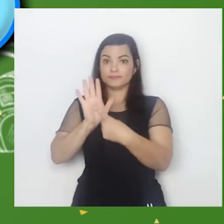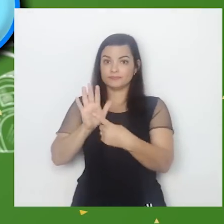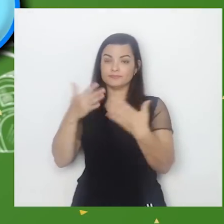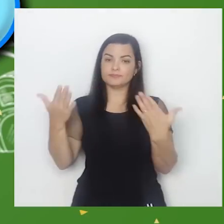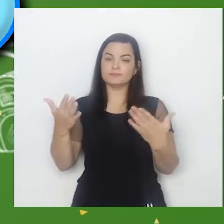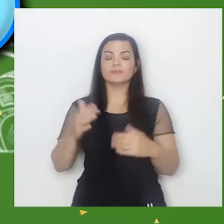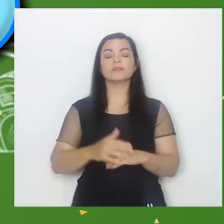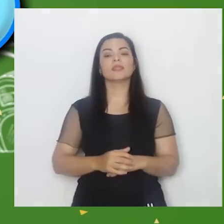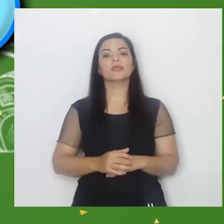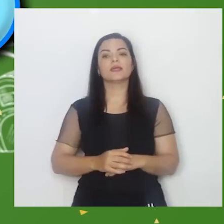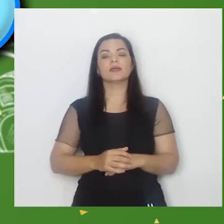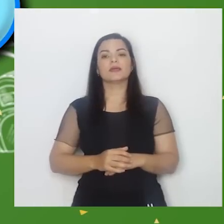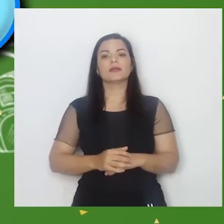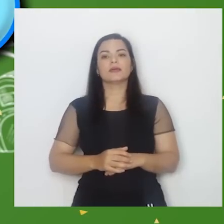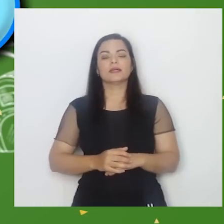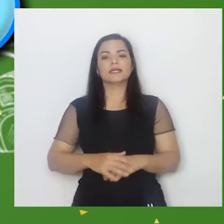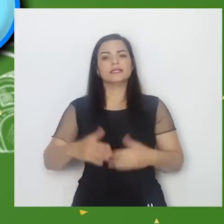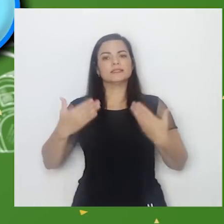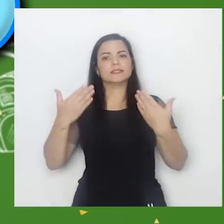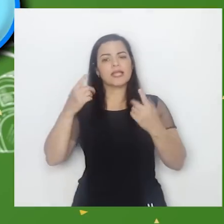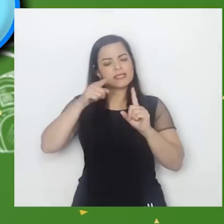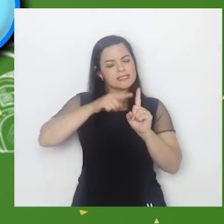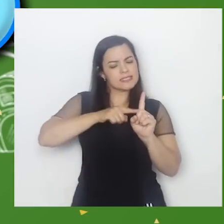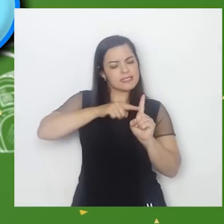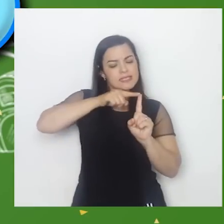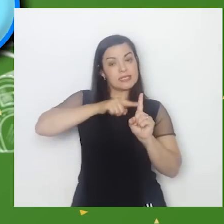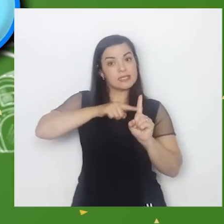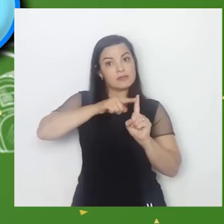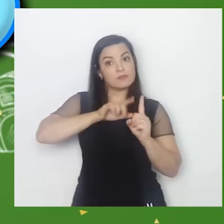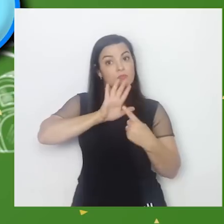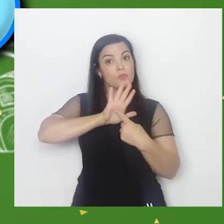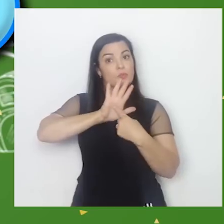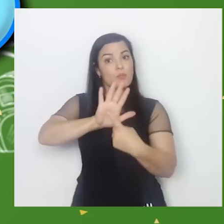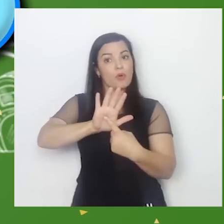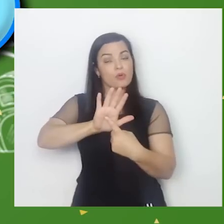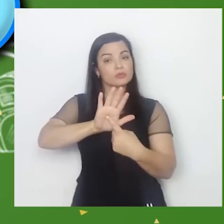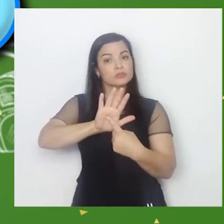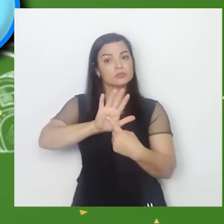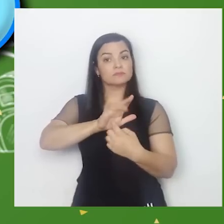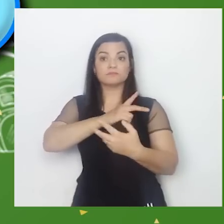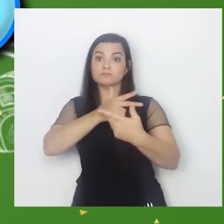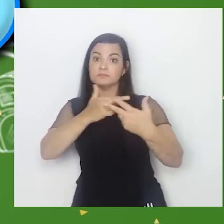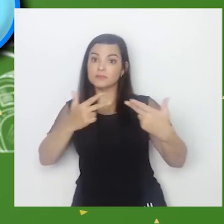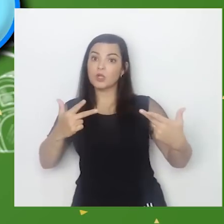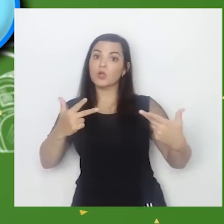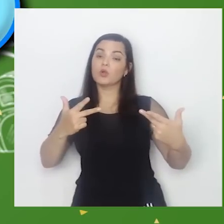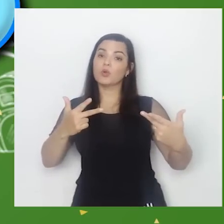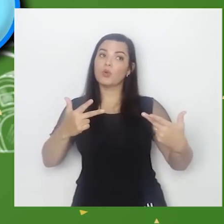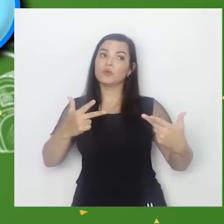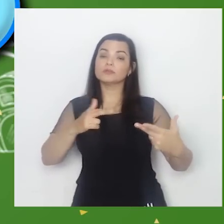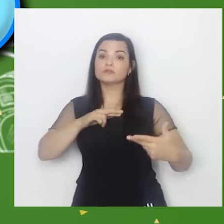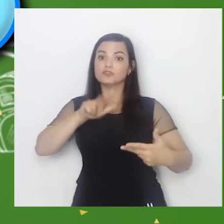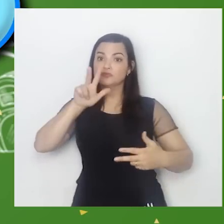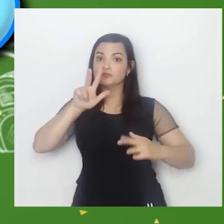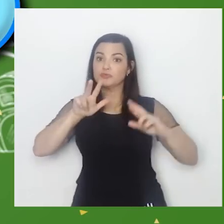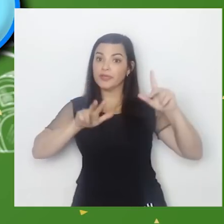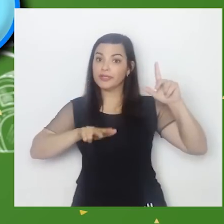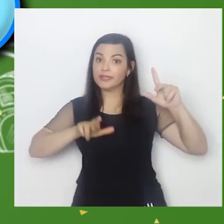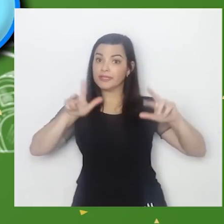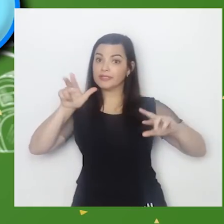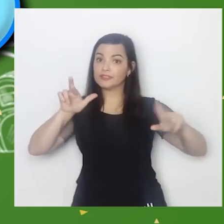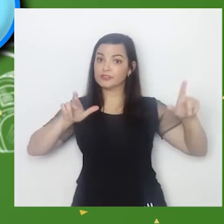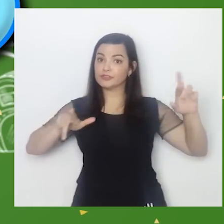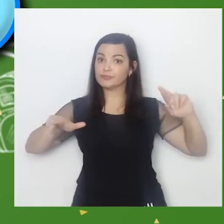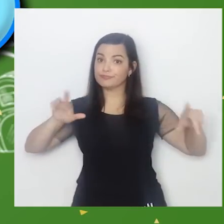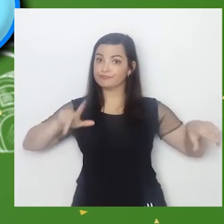Então, essas temperaturas, elas podem indicar algumas coisas aí um pouquinho